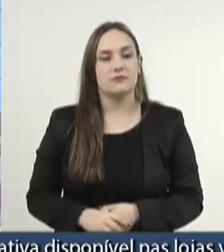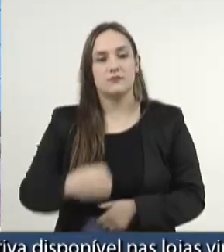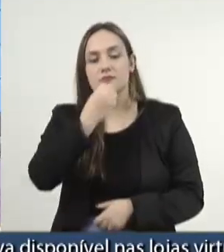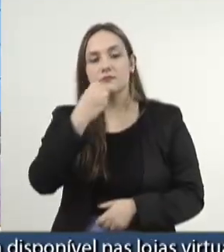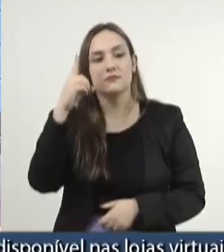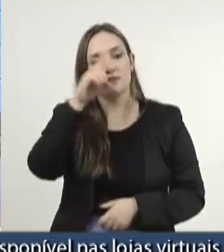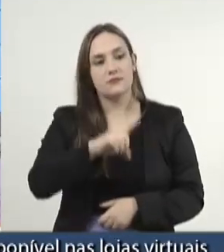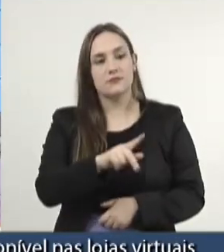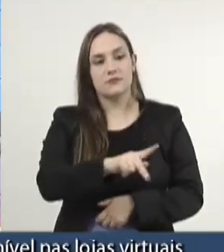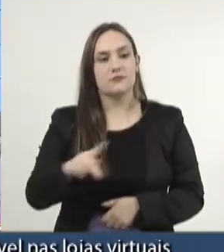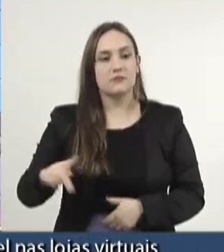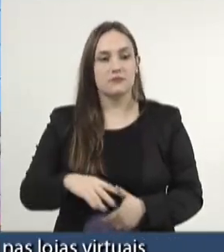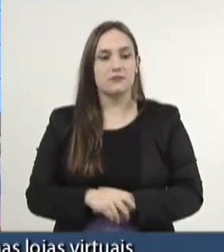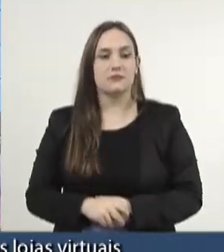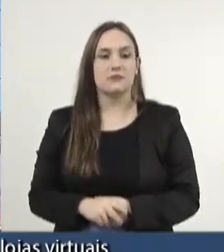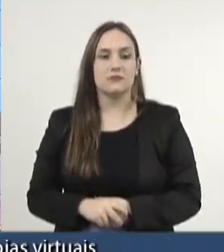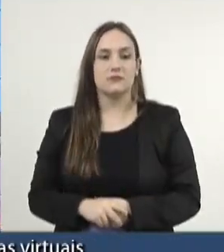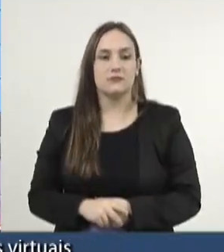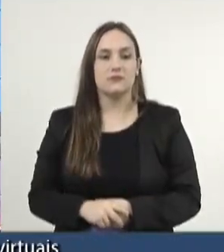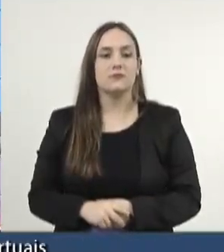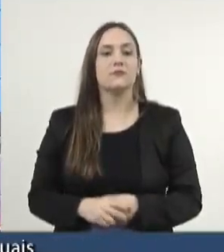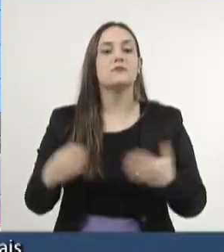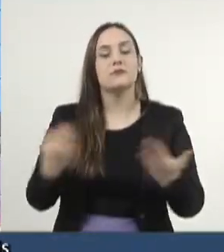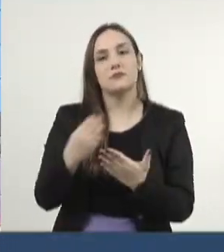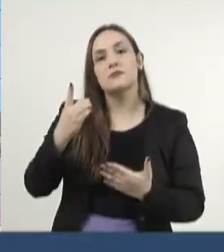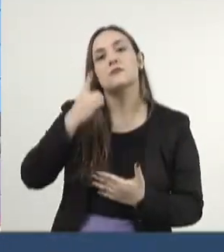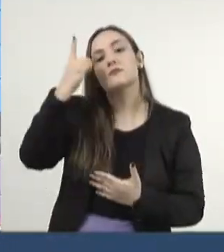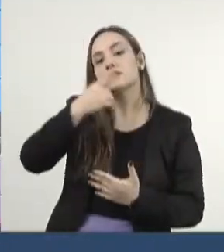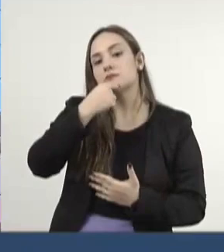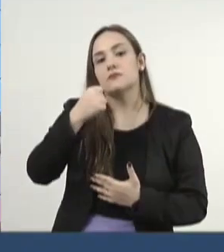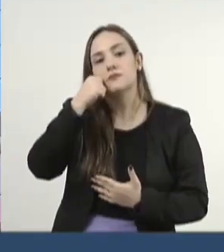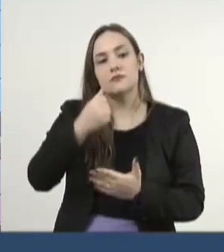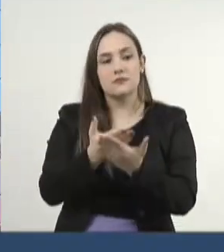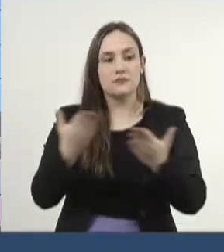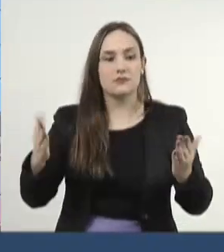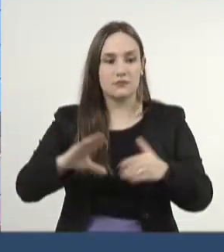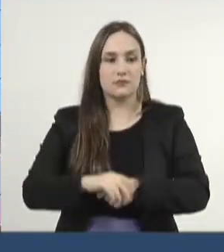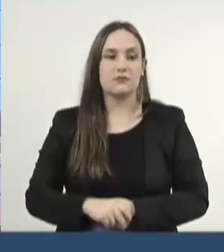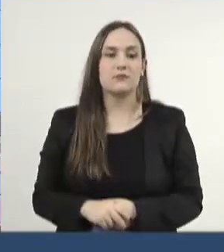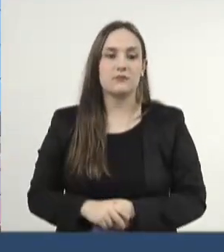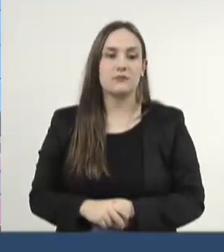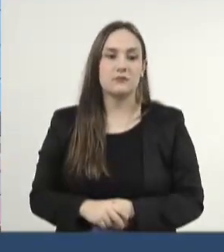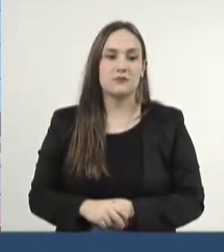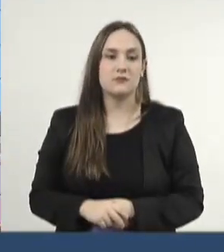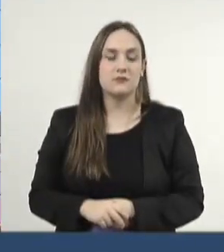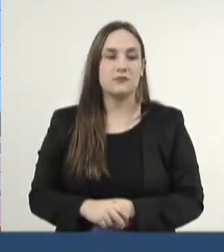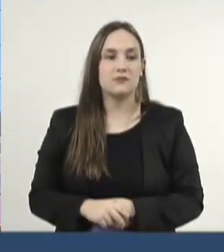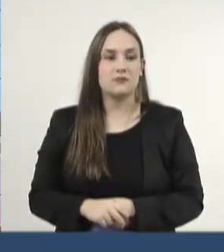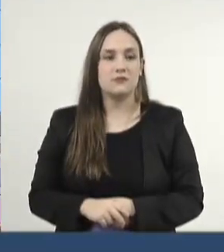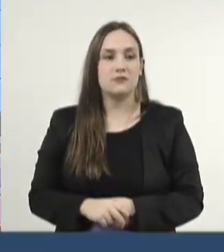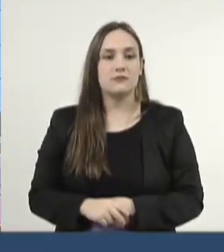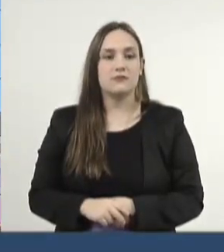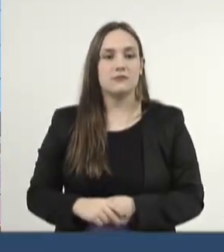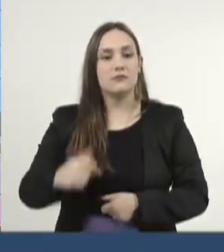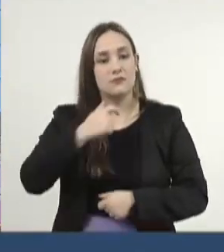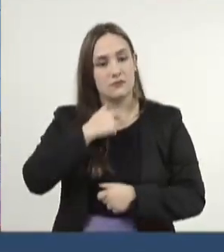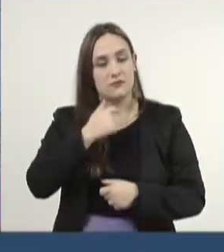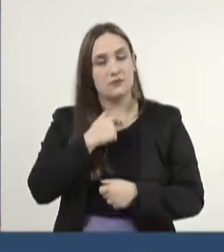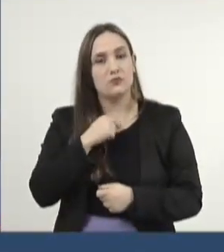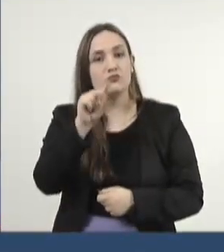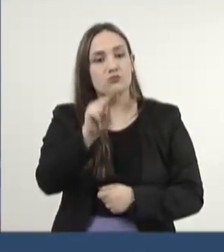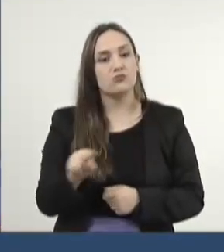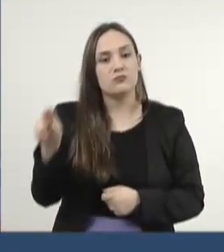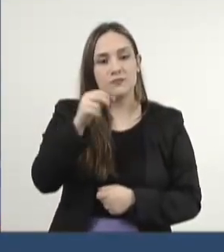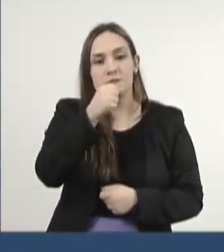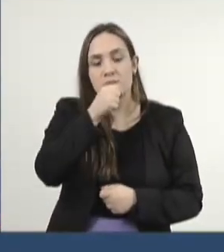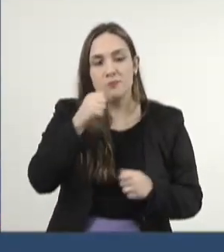Bom dia, senhor. Senhores deputados, senhoras deputadas. Eu estou ocupando aqui, num pequeno